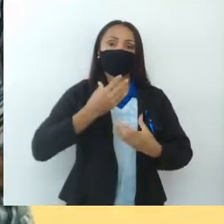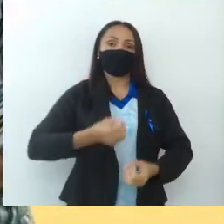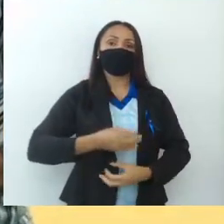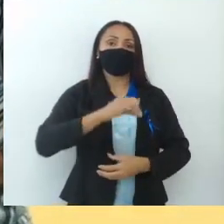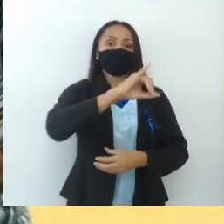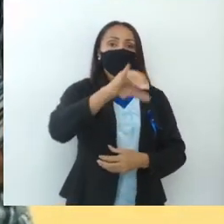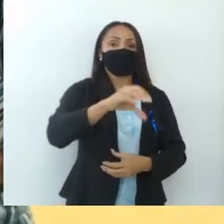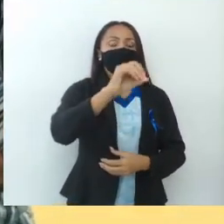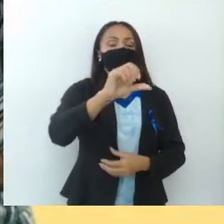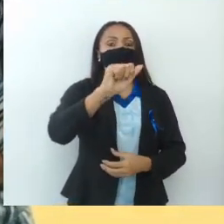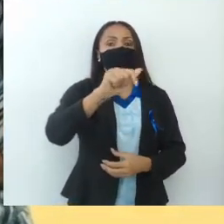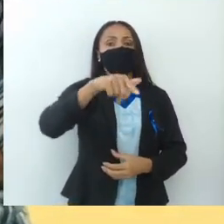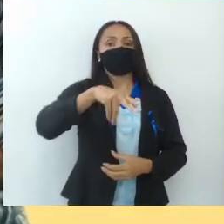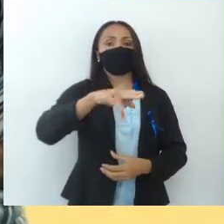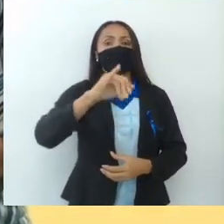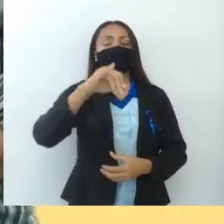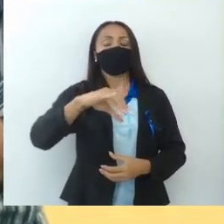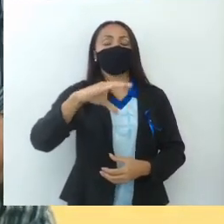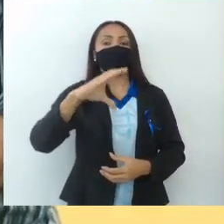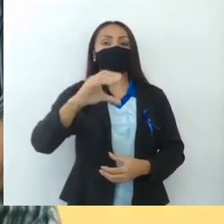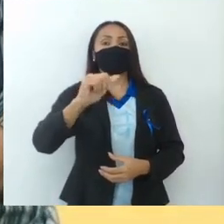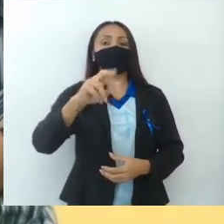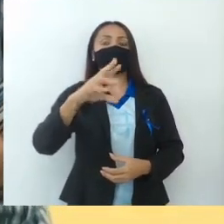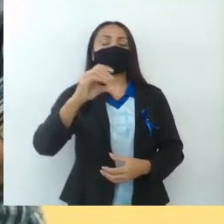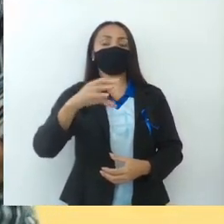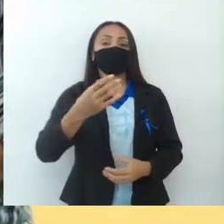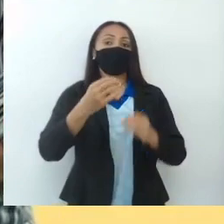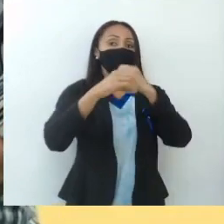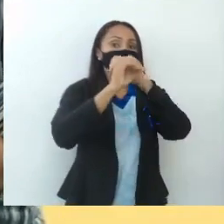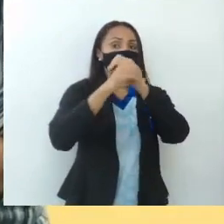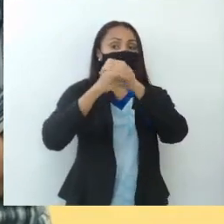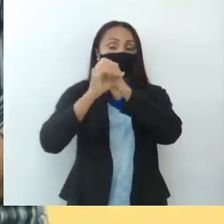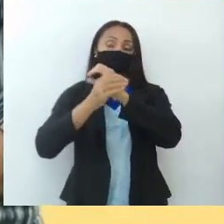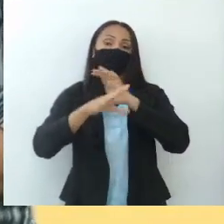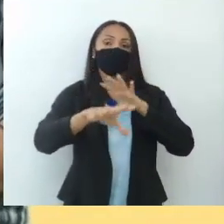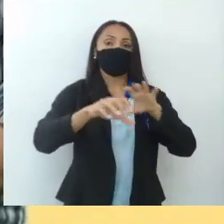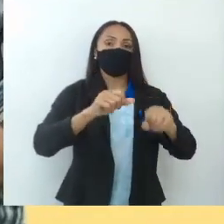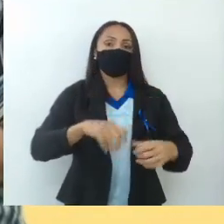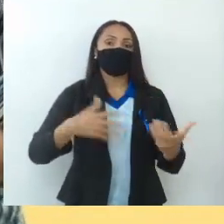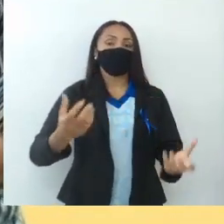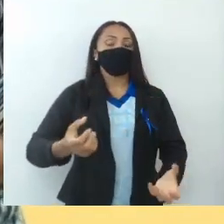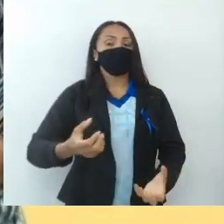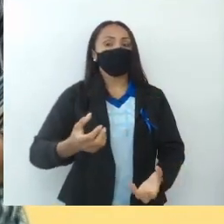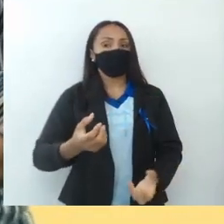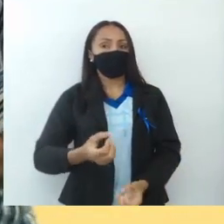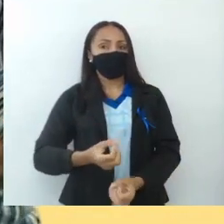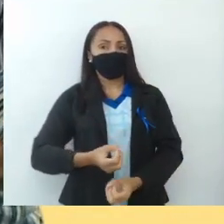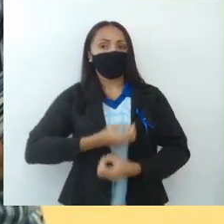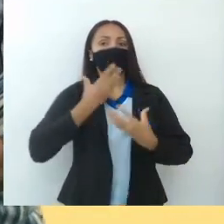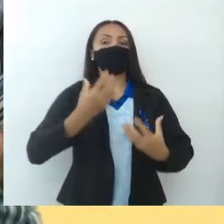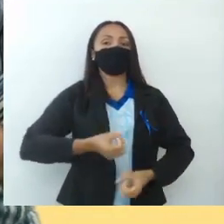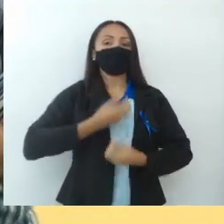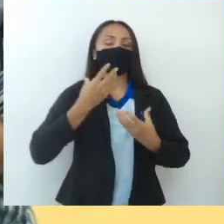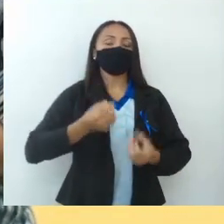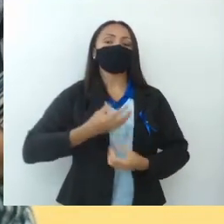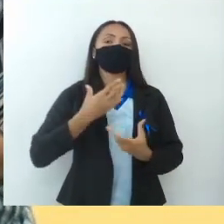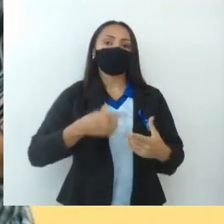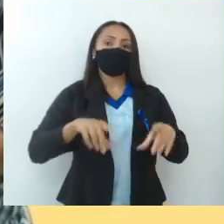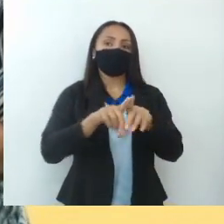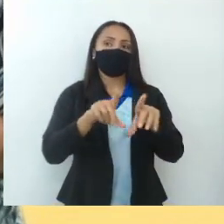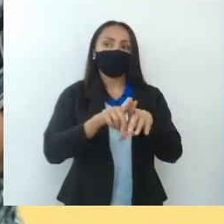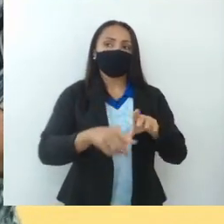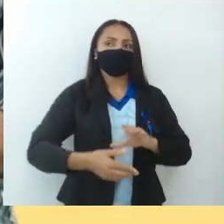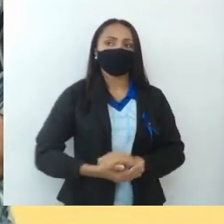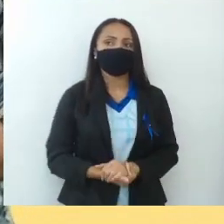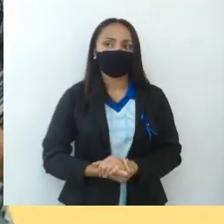Cardoso, ele que era engenheiro, poeta, e não poeta engenheiro. Poeta engenheiro é um outro pernambucano, que é João Cabral. Esse